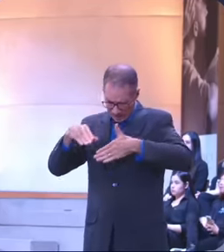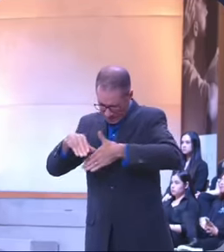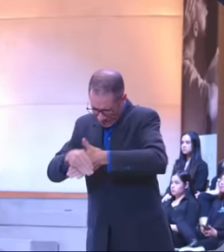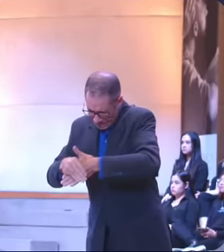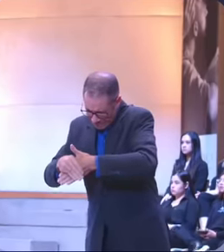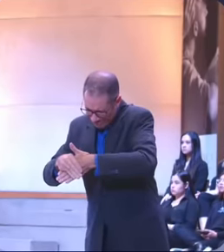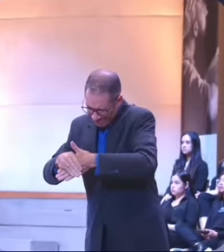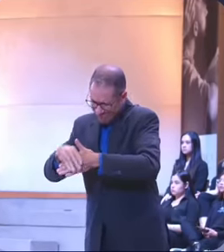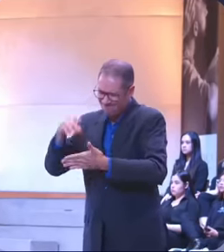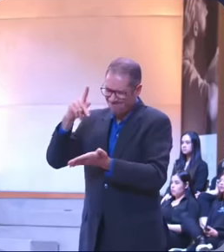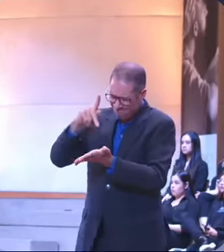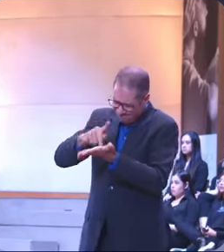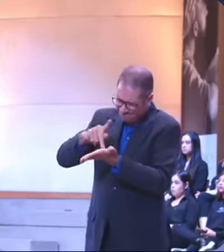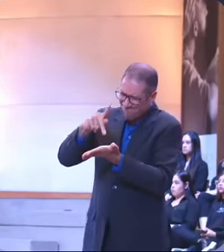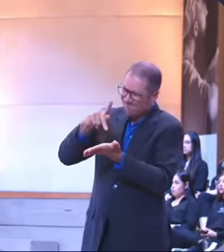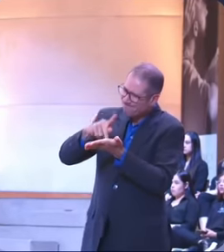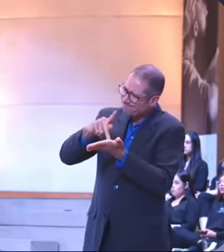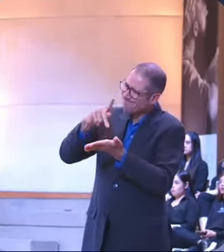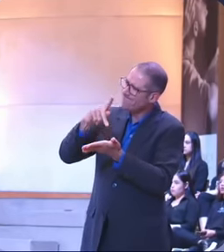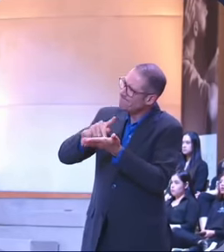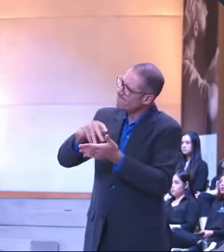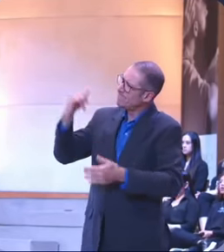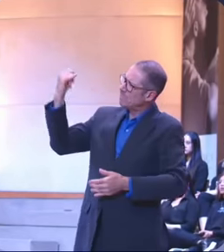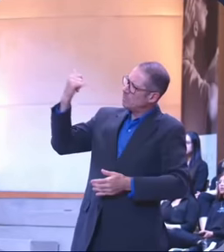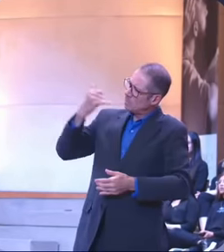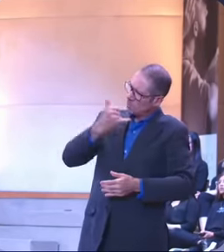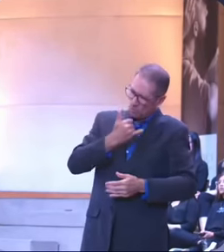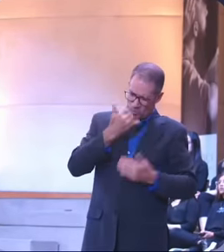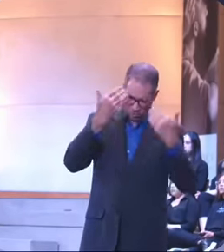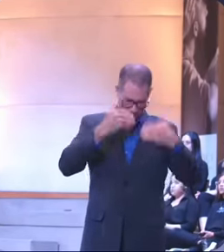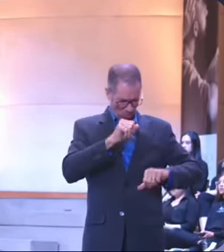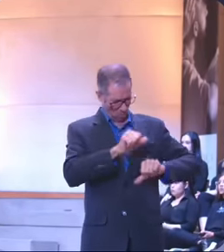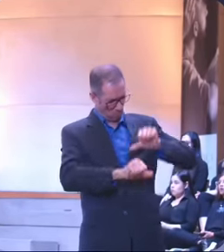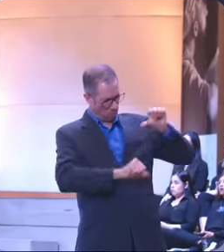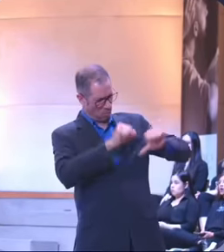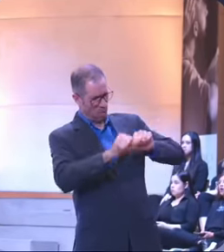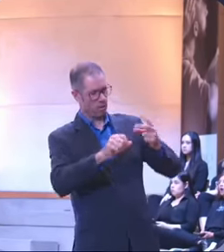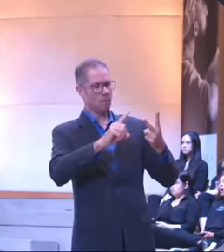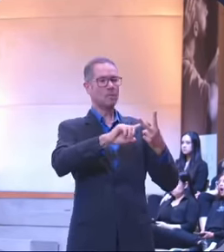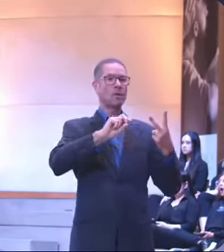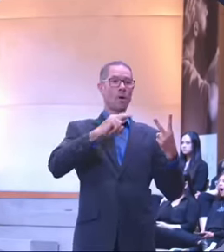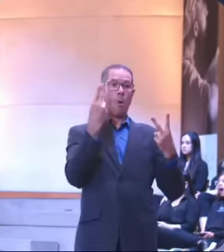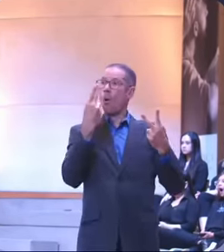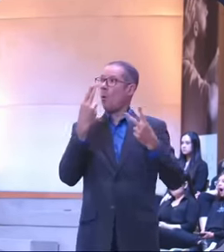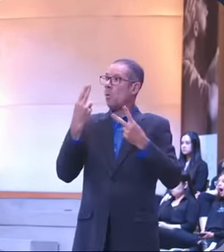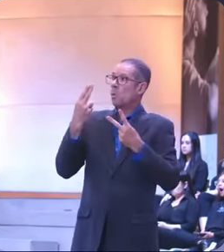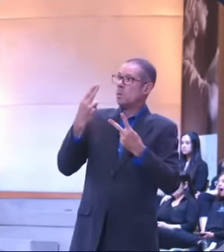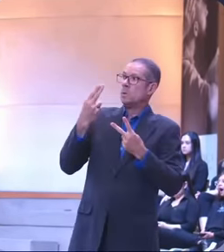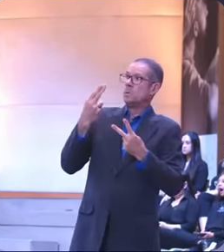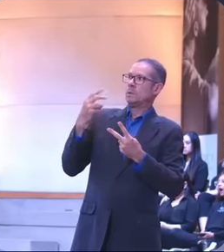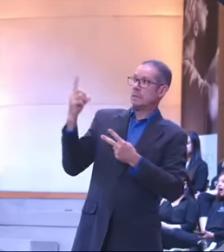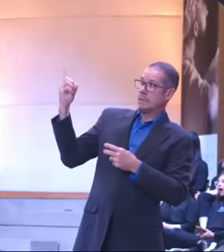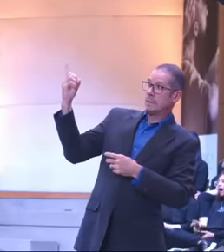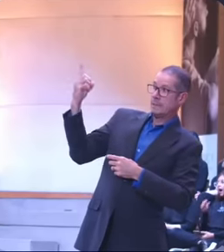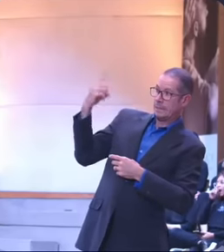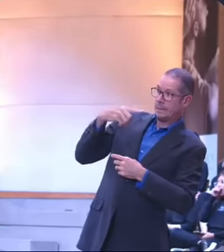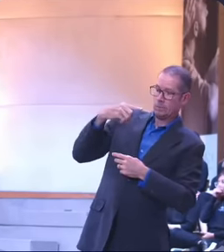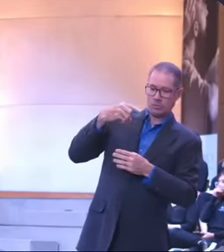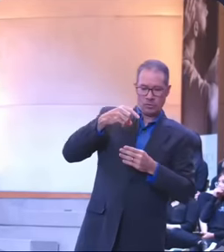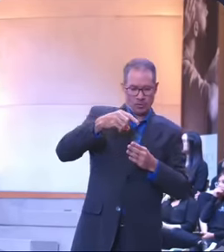convencidos, e podemos ser transformados, ou podemos ser advertidos por Deus